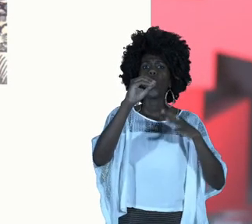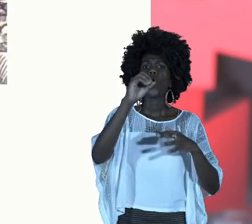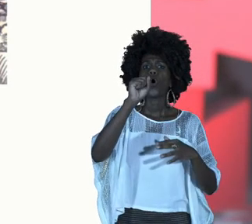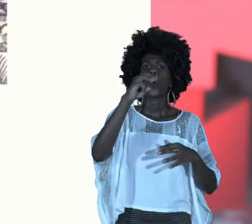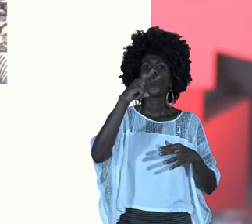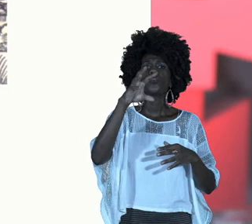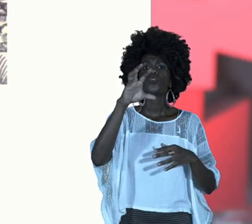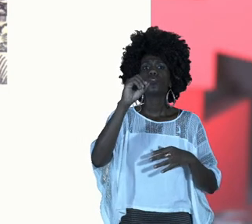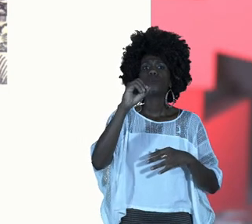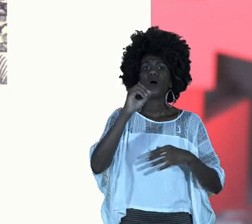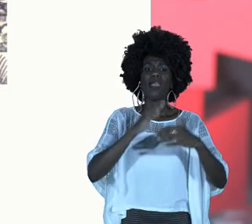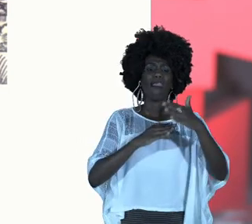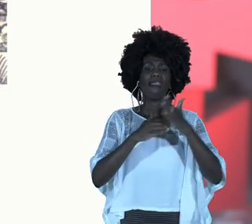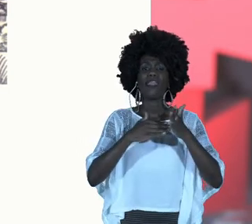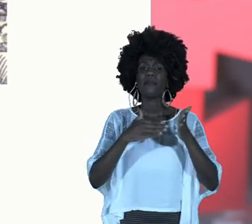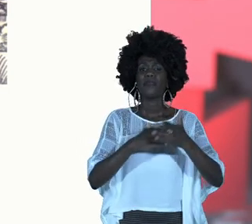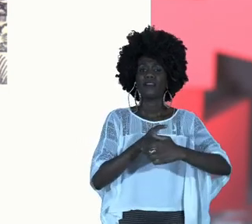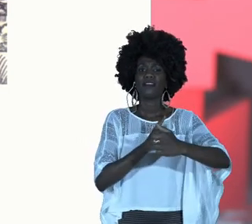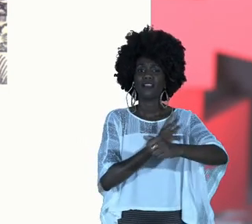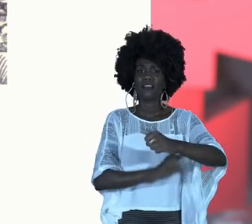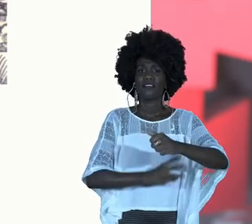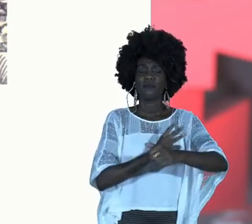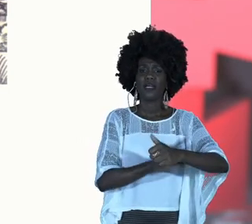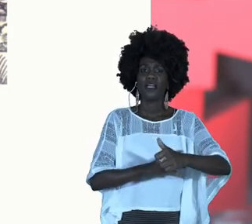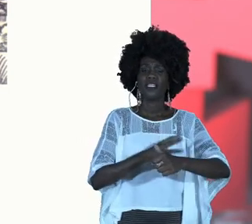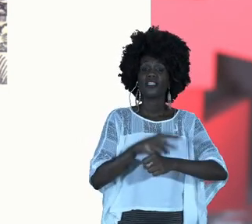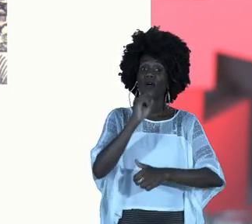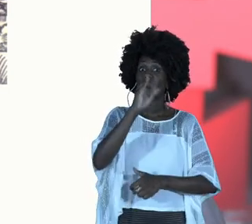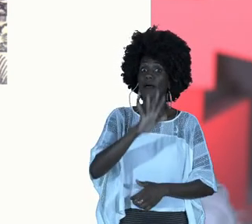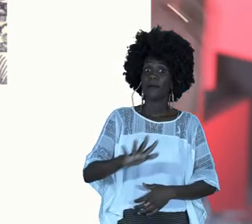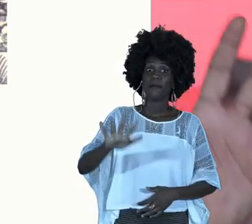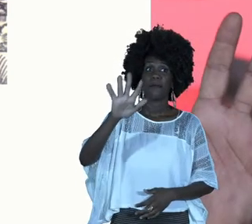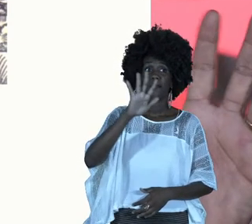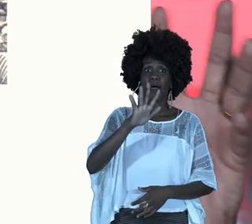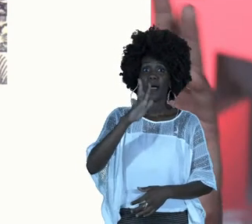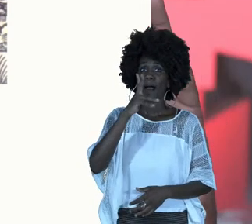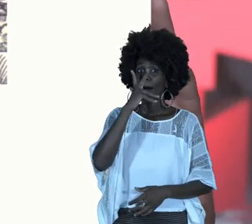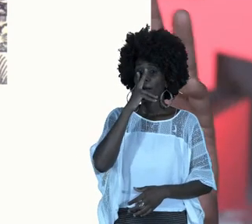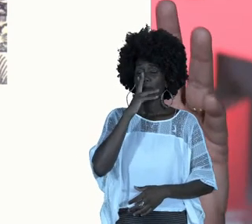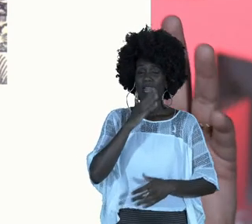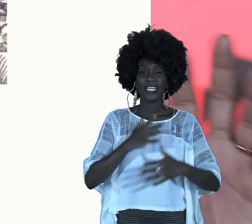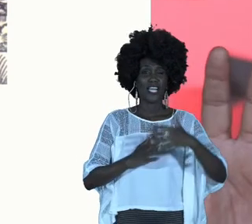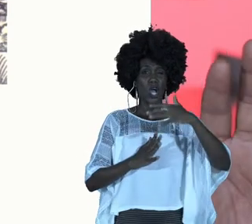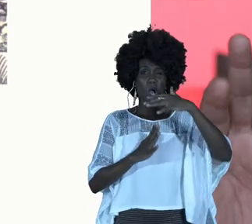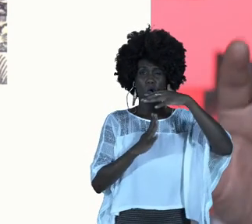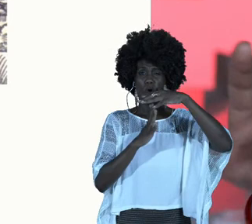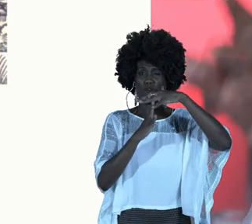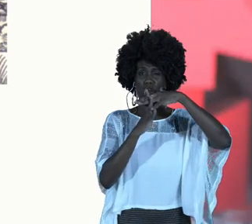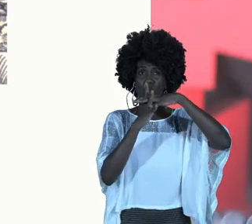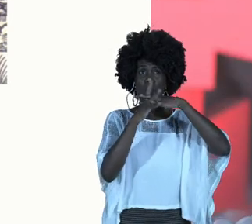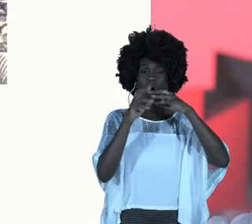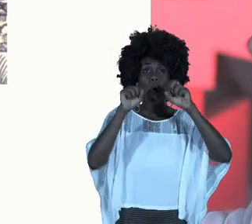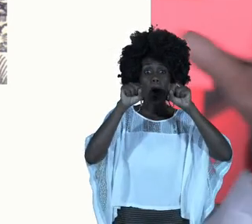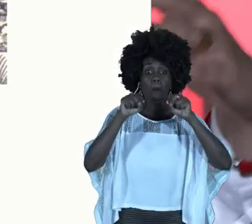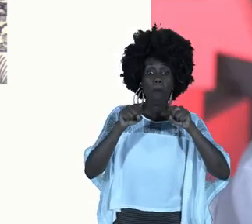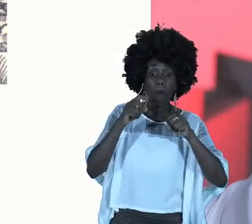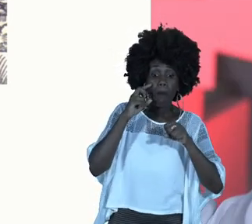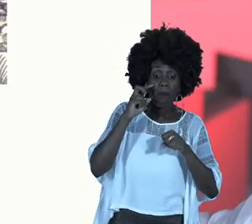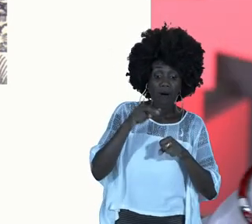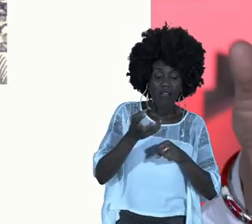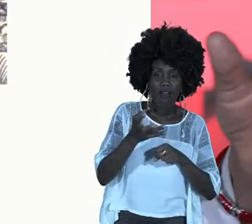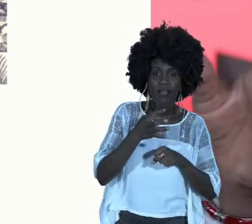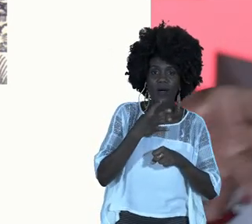Média. Então, a gravura que ele, né, fura o cosmo com a cabeça e olha o que tem lá atrás, ele